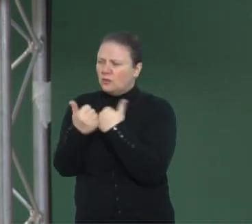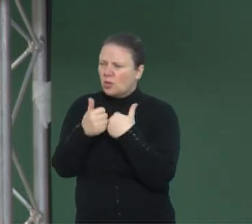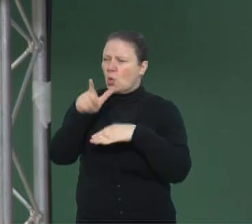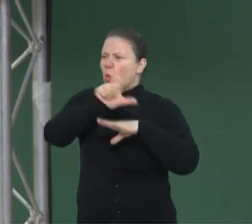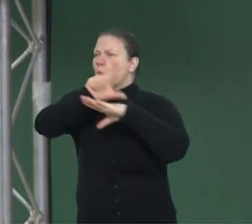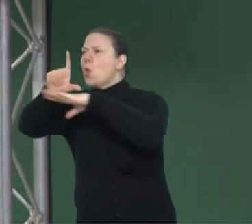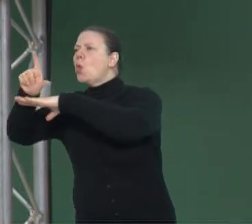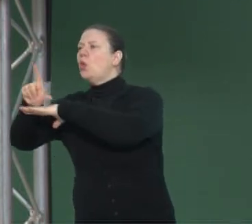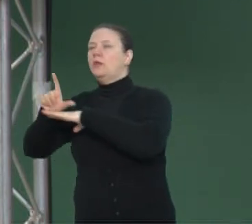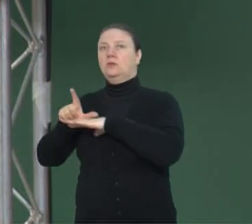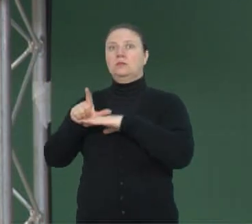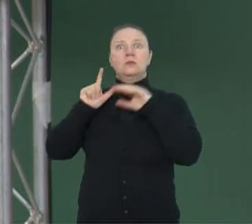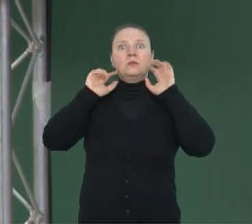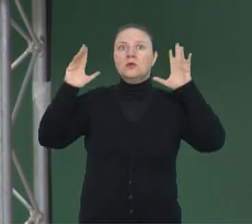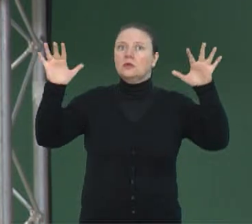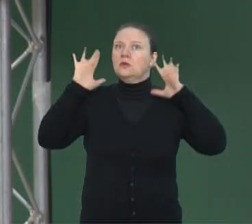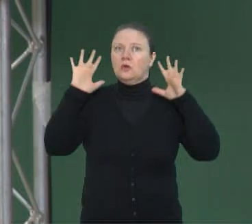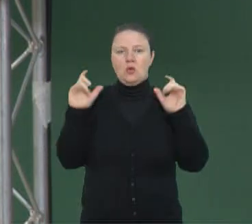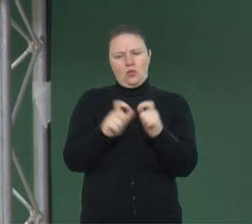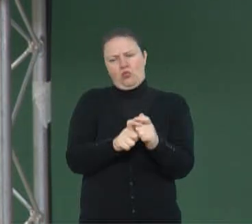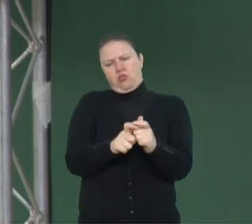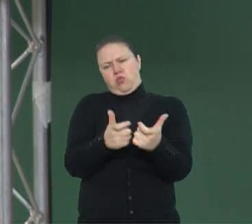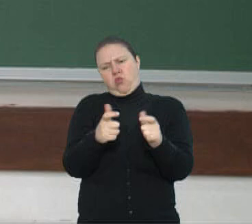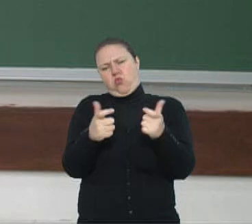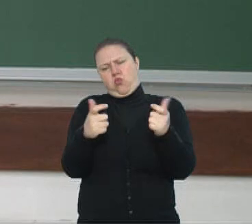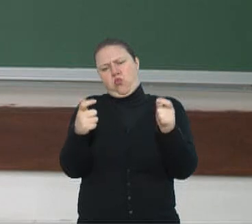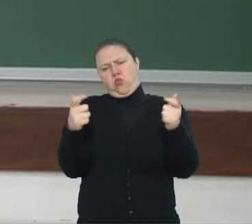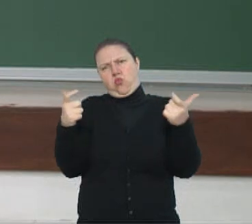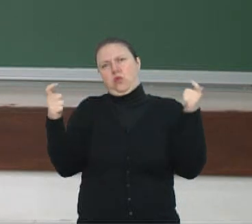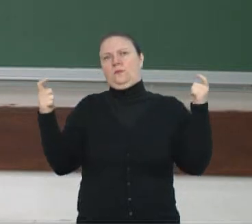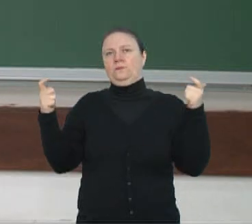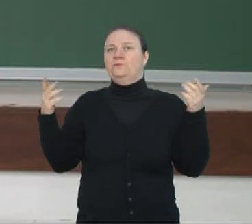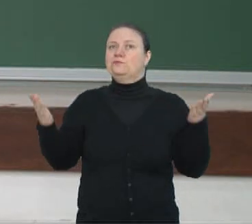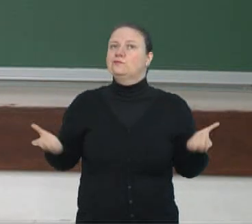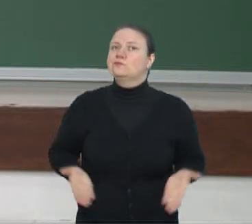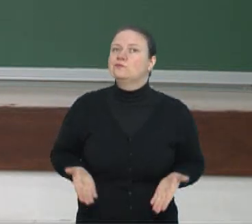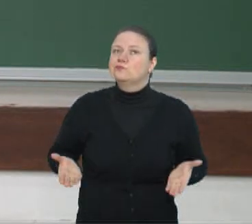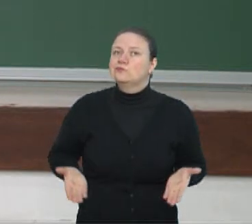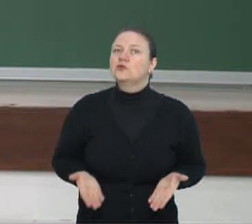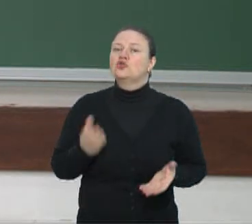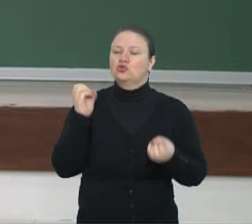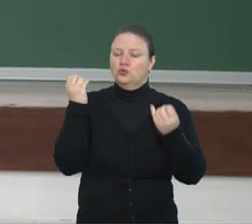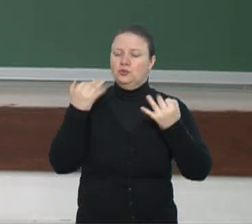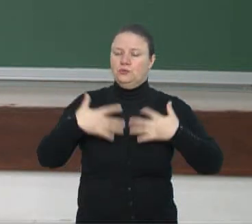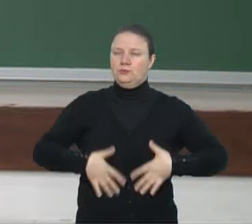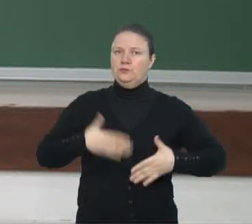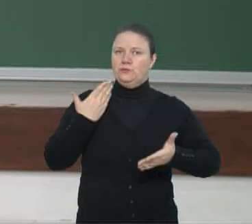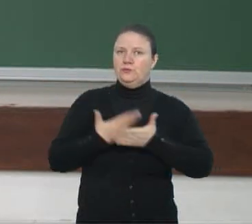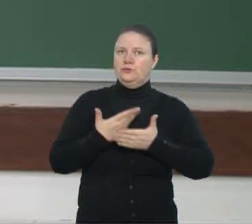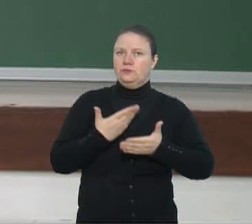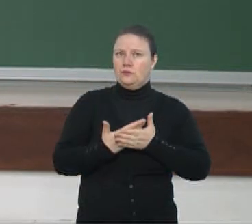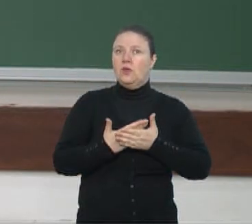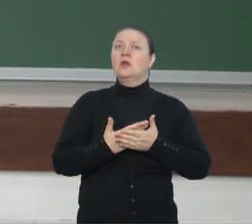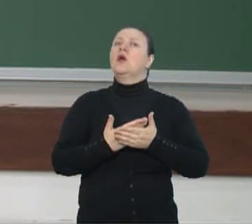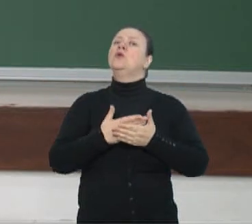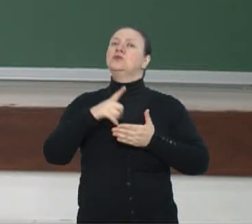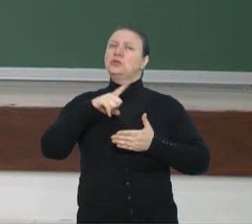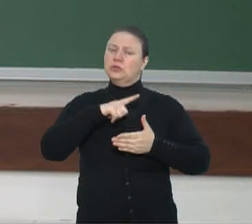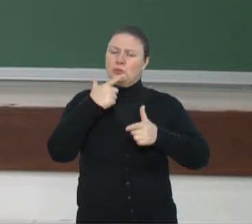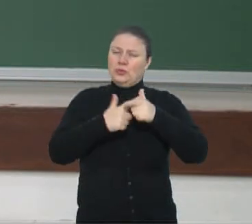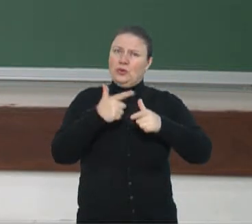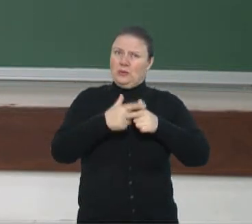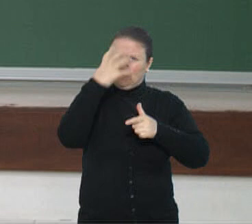população. Londres vai sofrer um verdadeiro inchaço. E como a gente já falou na última aula, o saneamento não era disponível para todos e grandes doenças vão